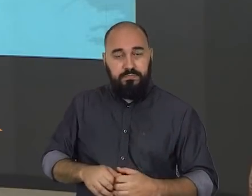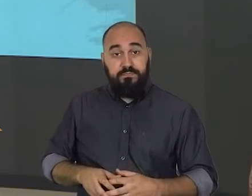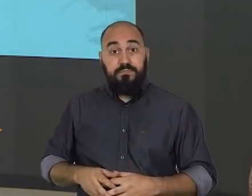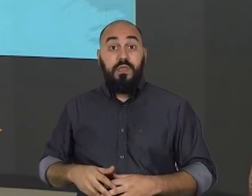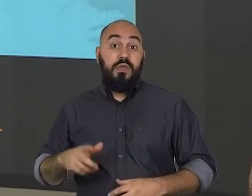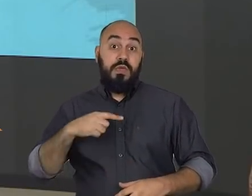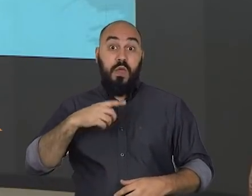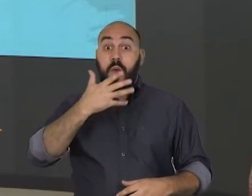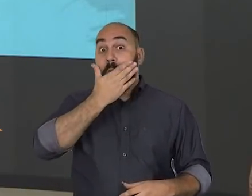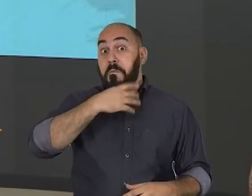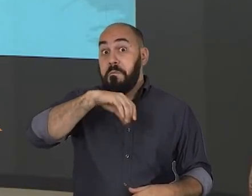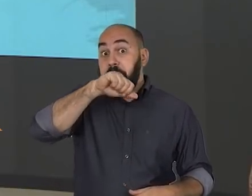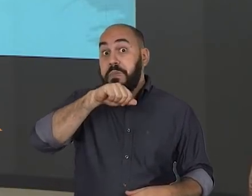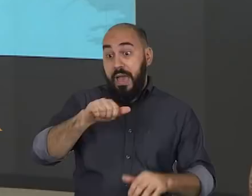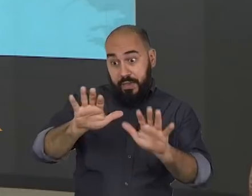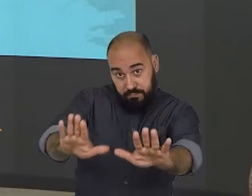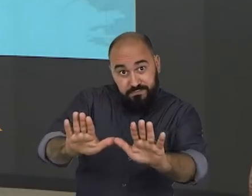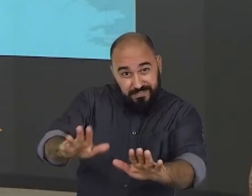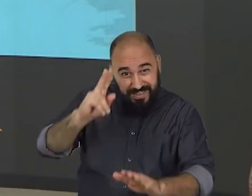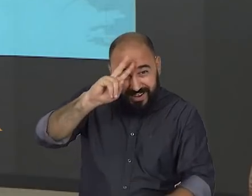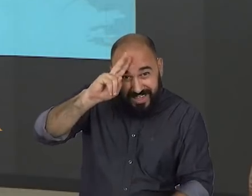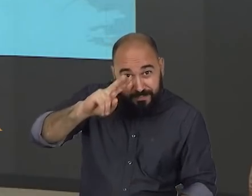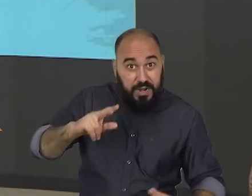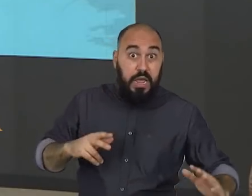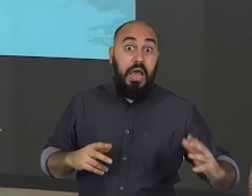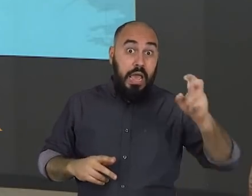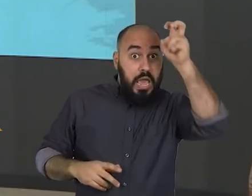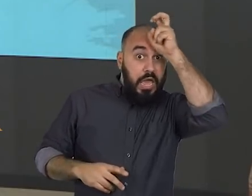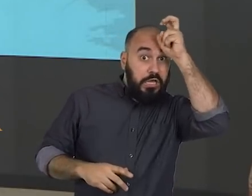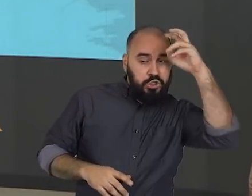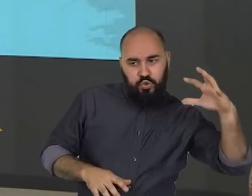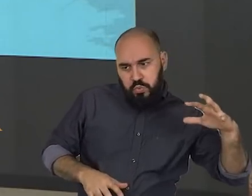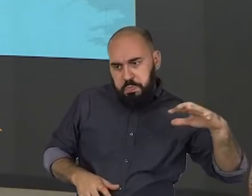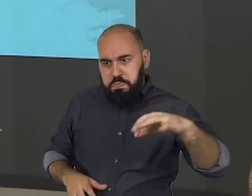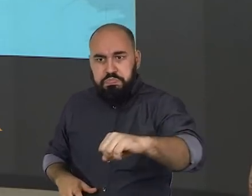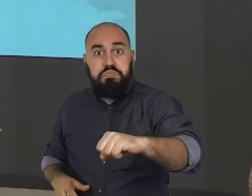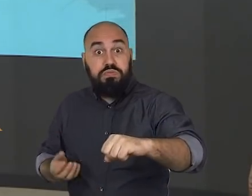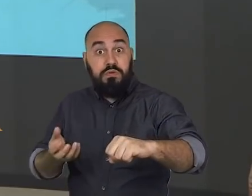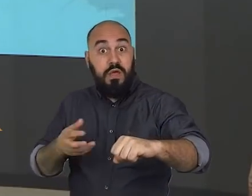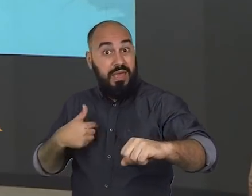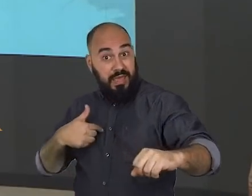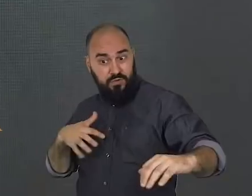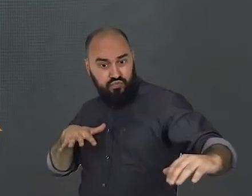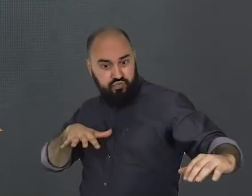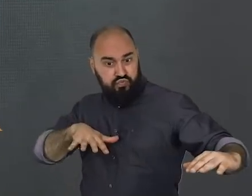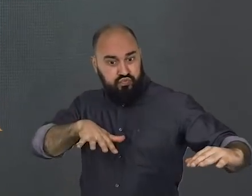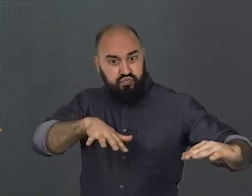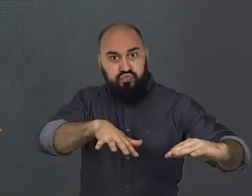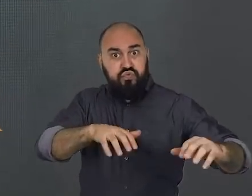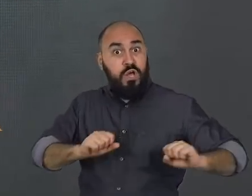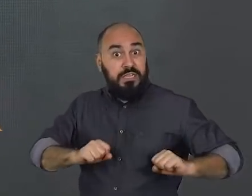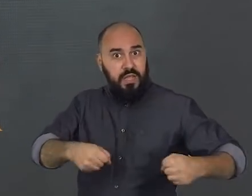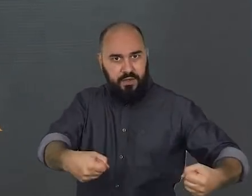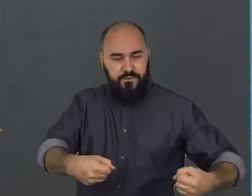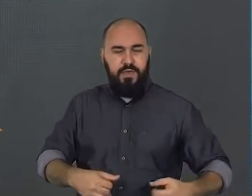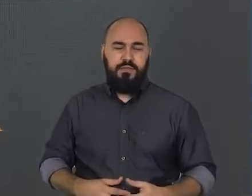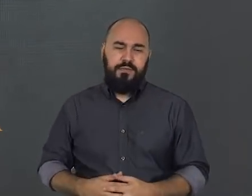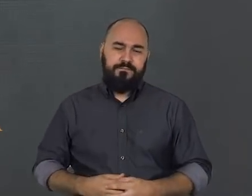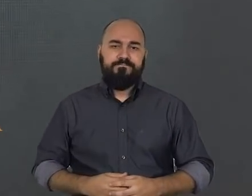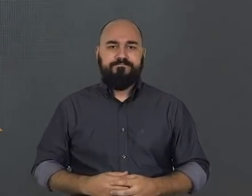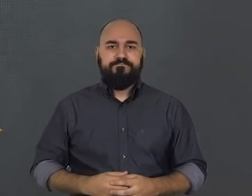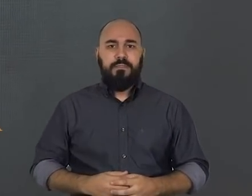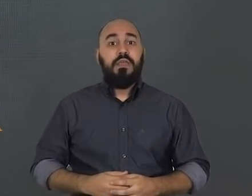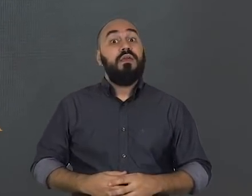seu pai havia deixado ali em Carquemes. O faraó da época era o faraó Neco, e Nabucodonosor